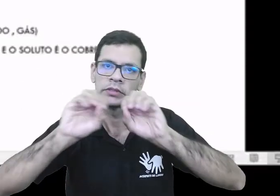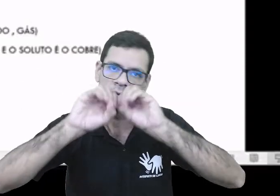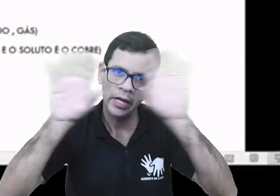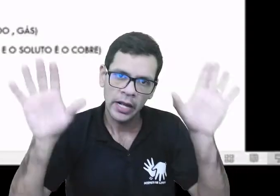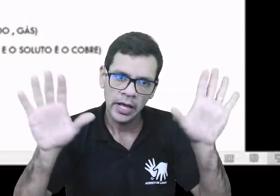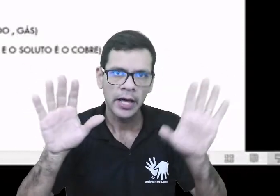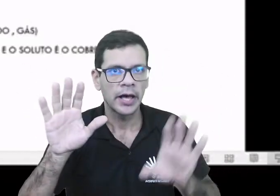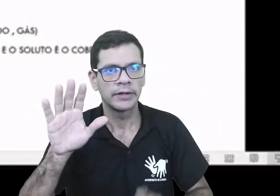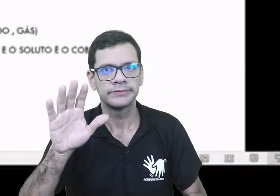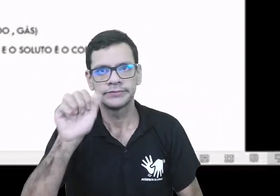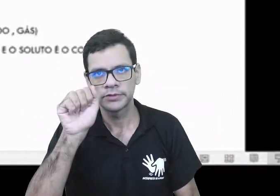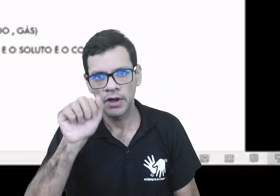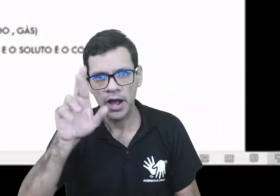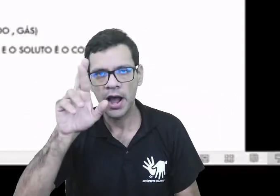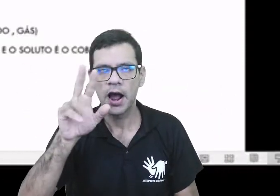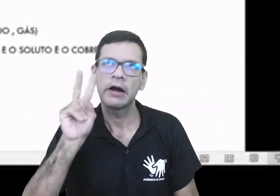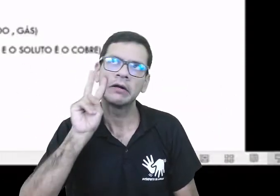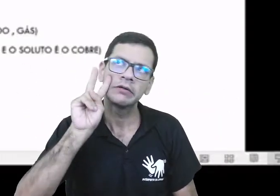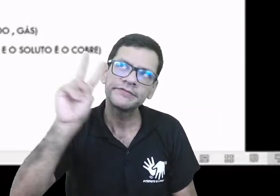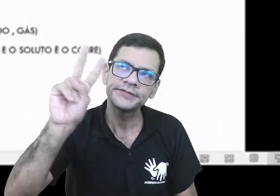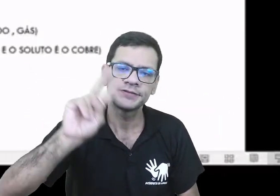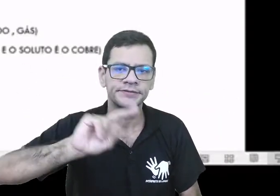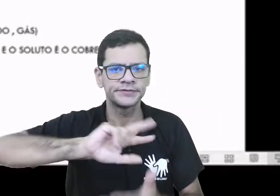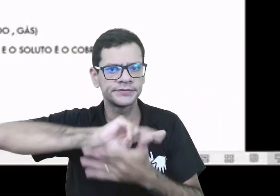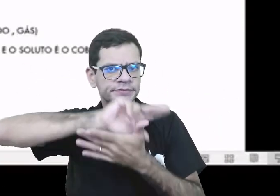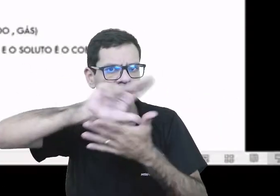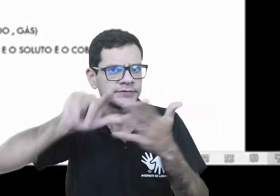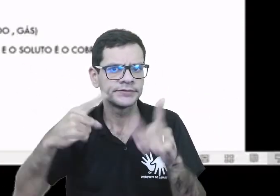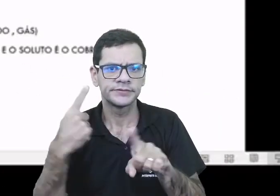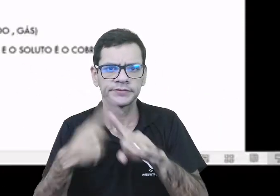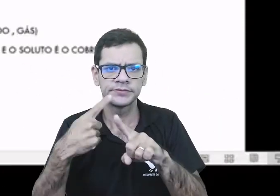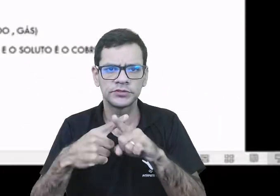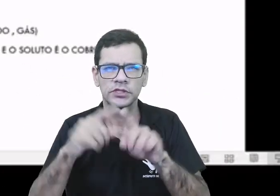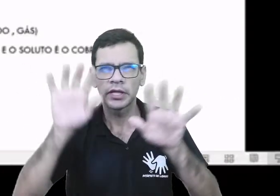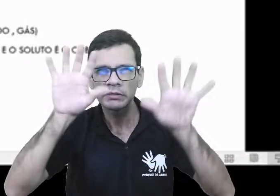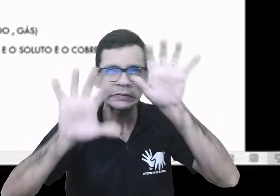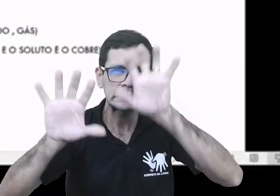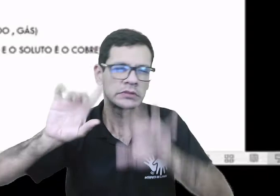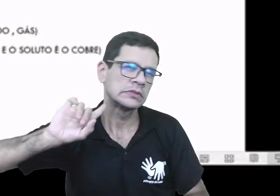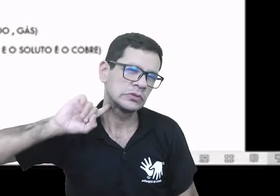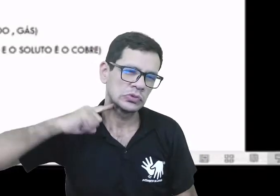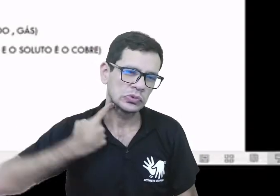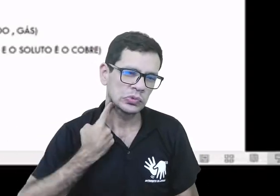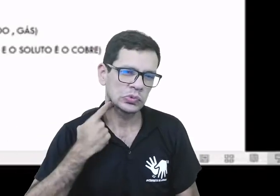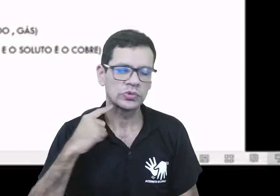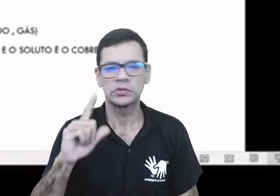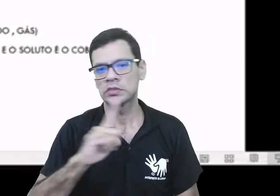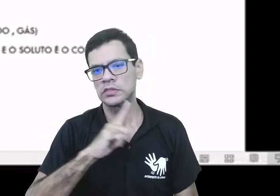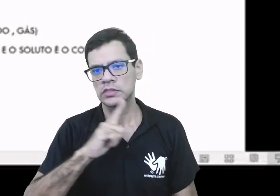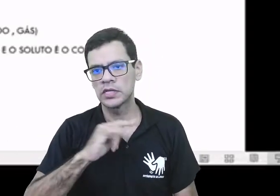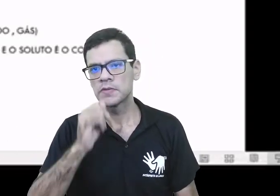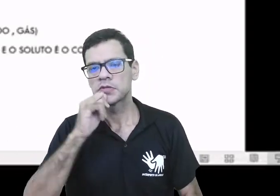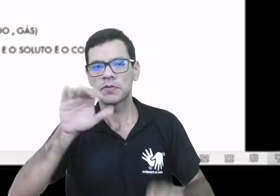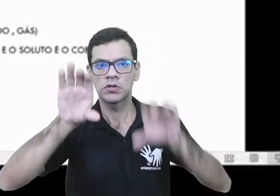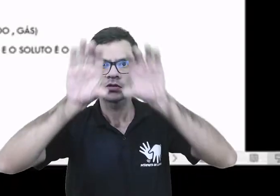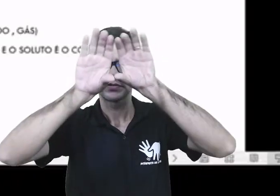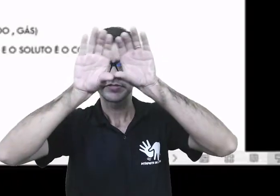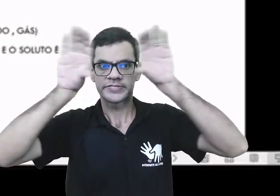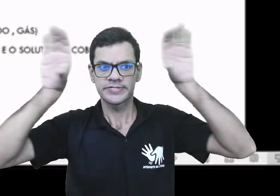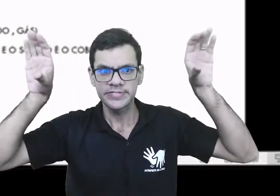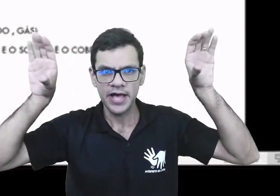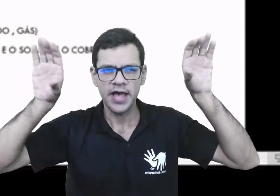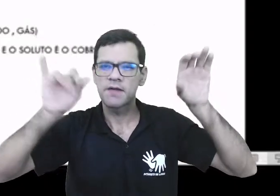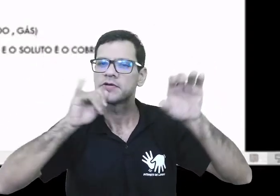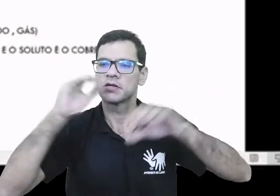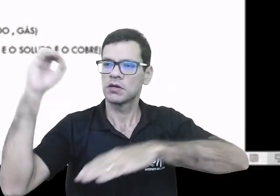vê outras coisas também, né? Porque tá cheio de poluição. A gente olhar o céu finalzinho